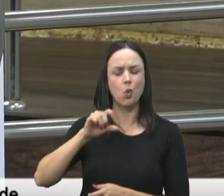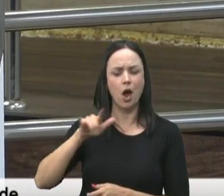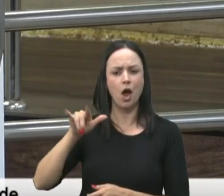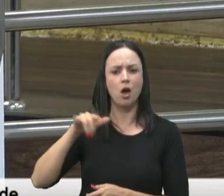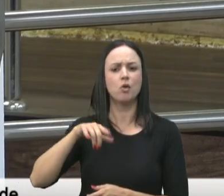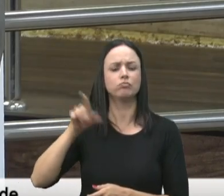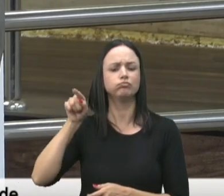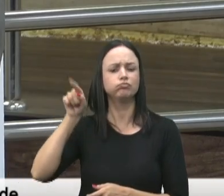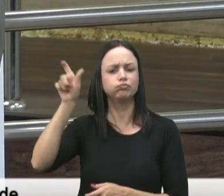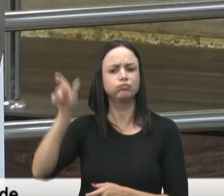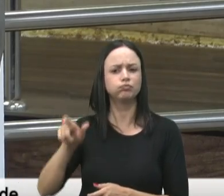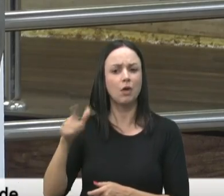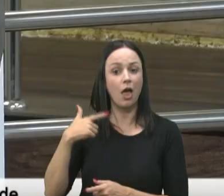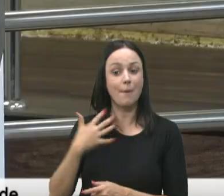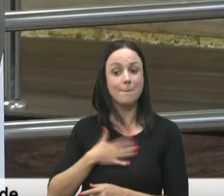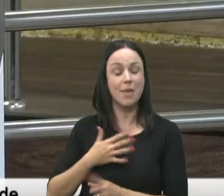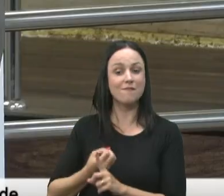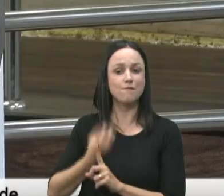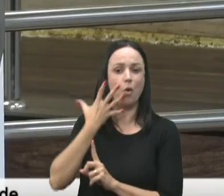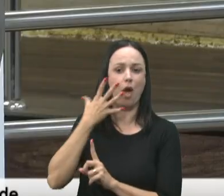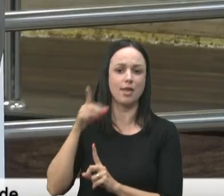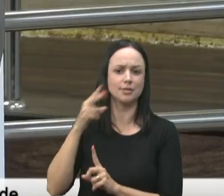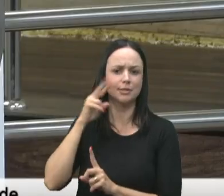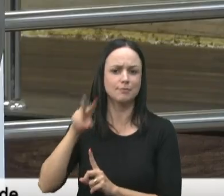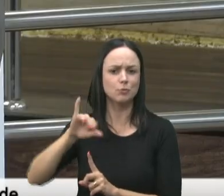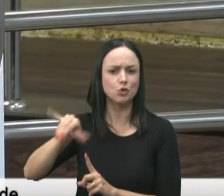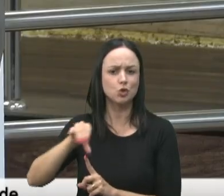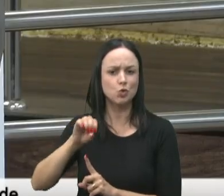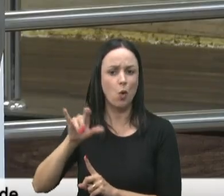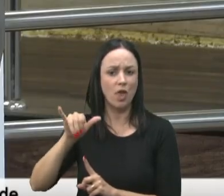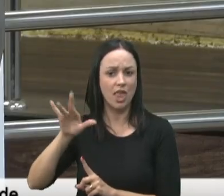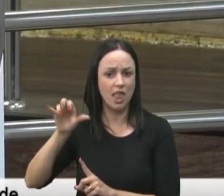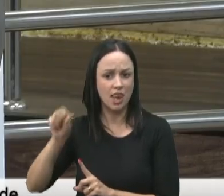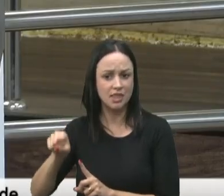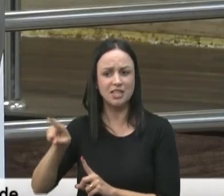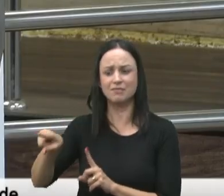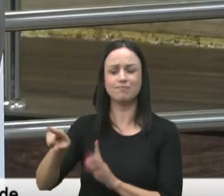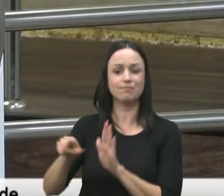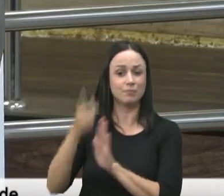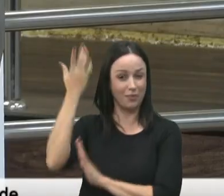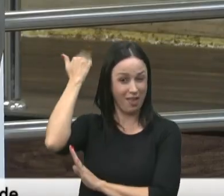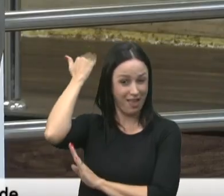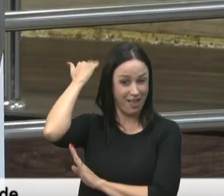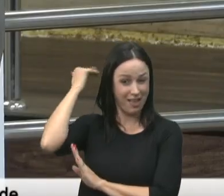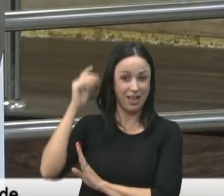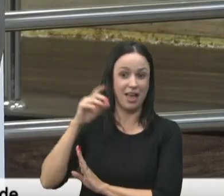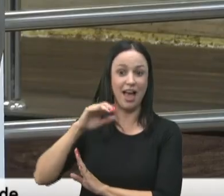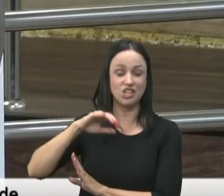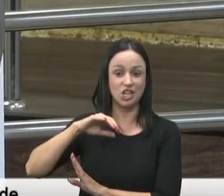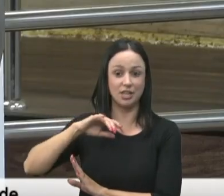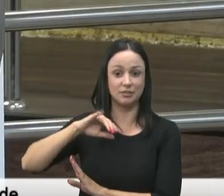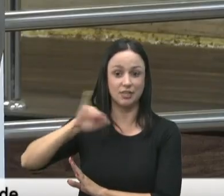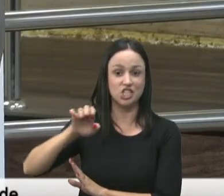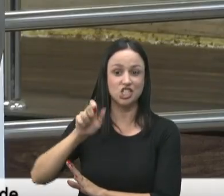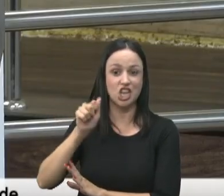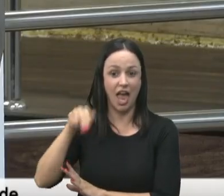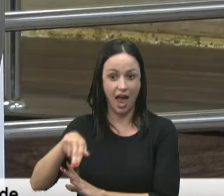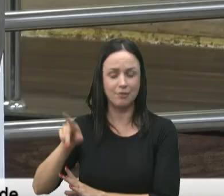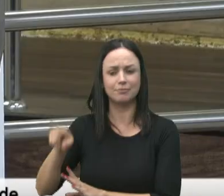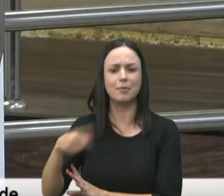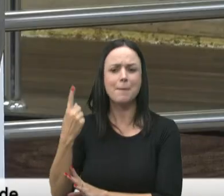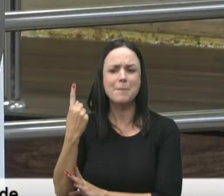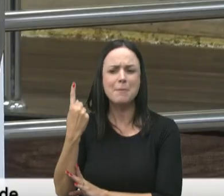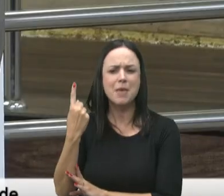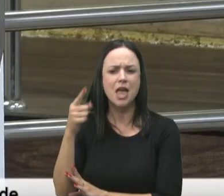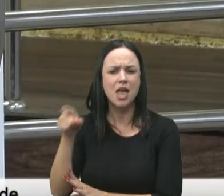positiva muito importante para mim. Porque olhando o João Willis, que naquela época era o único, e foi o primeiro, parlamentar que